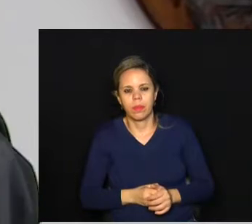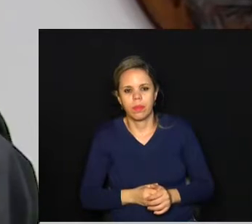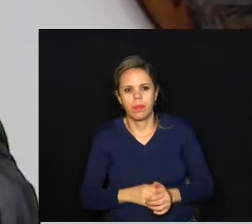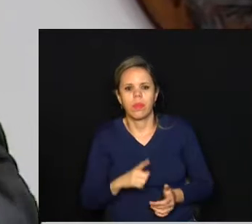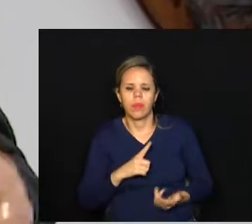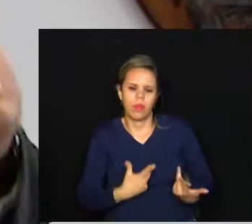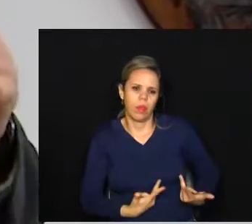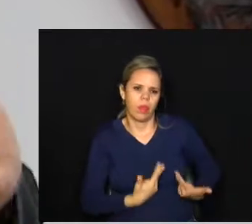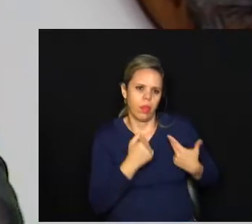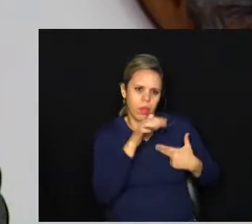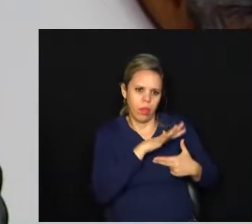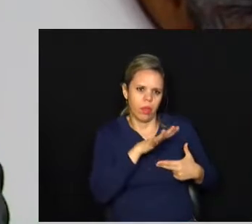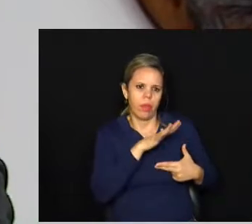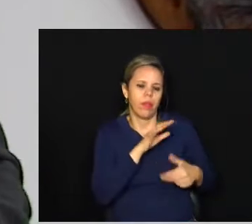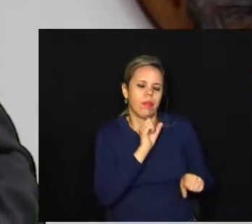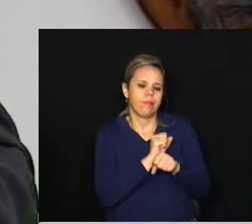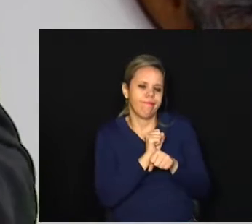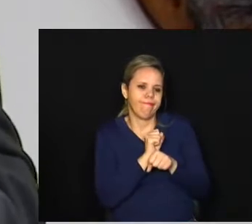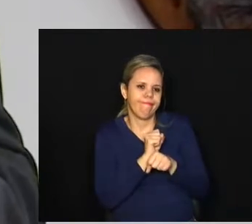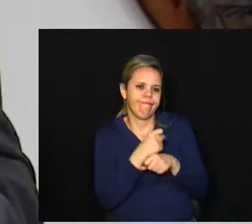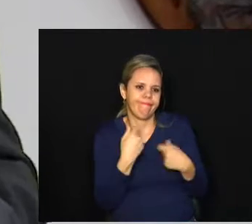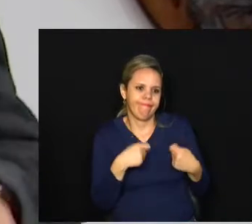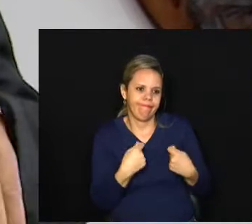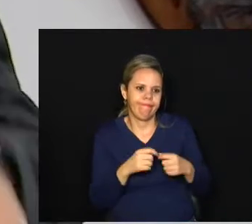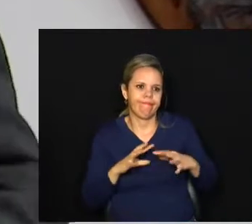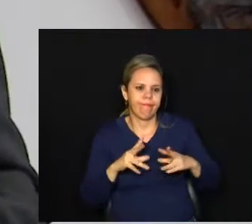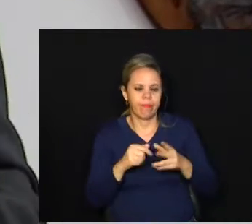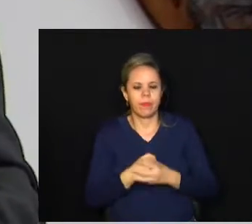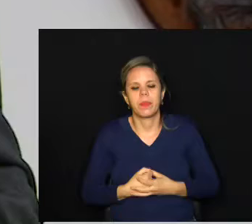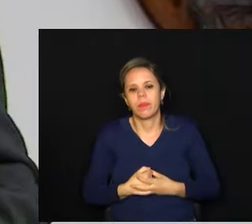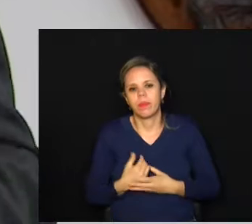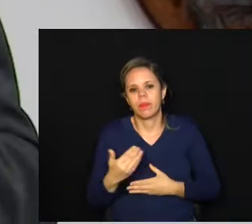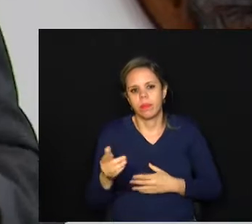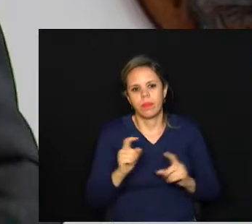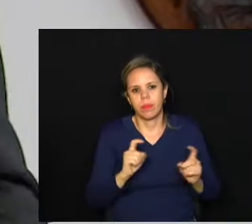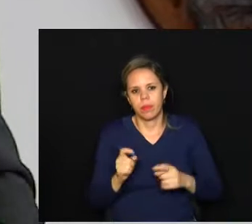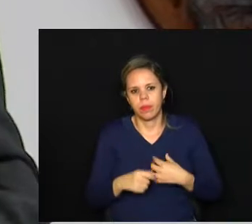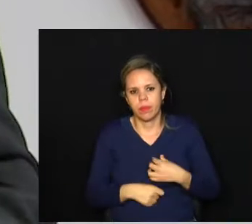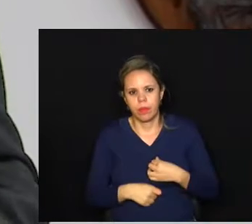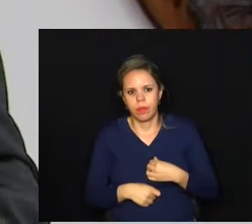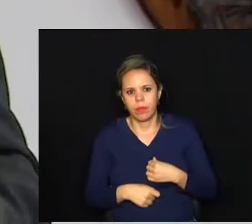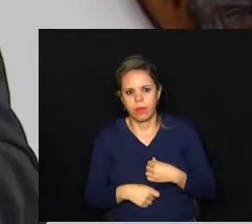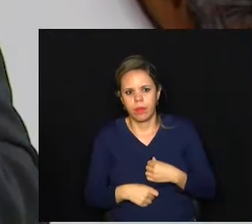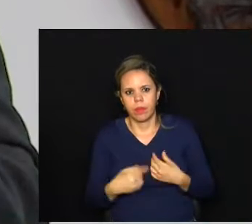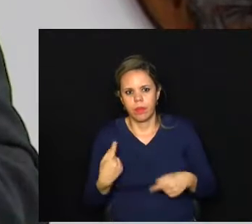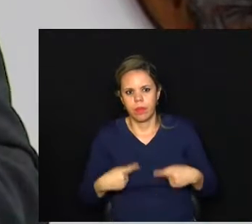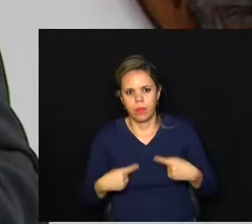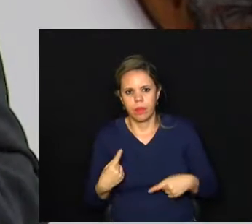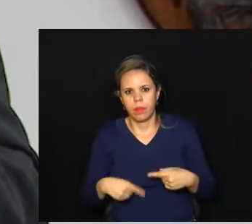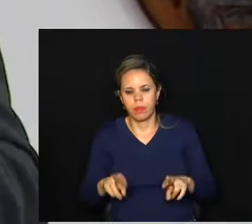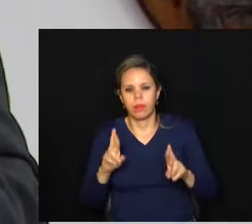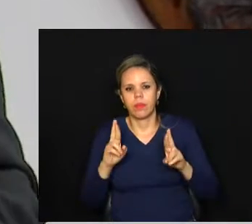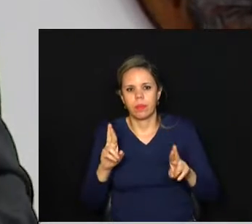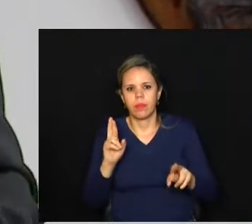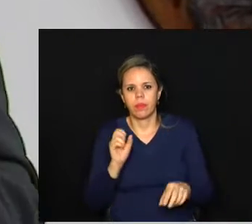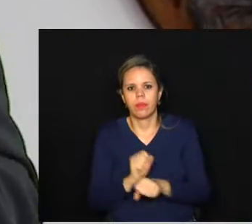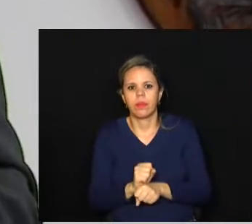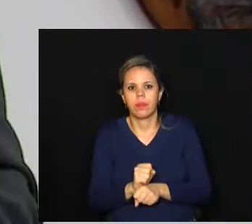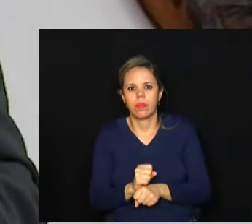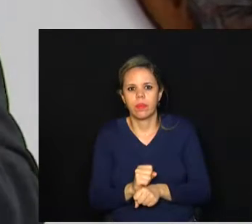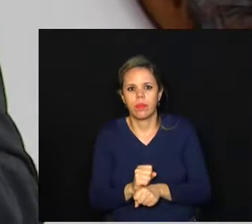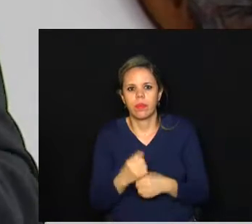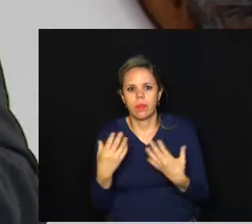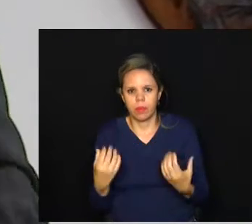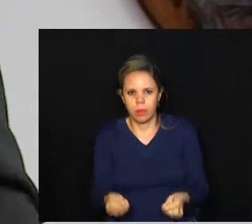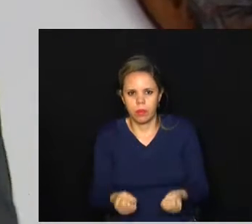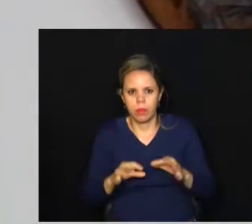cirurgias eletivas que estão paralisadas. Então, tudo isso, numa próxima reunião, a gente vai debater e espero que sejamos